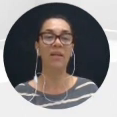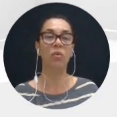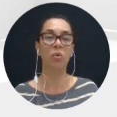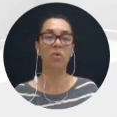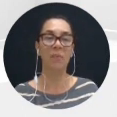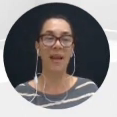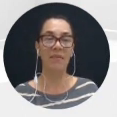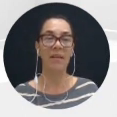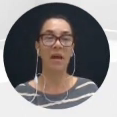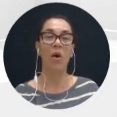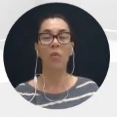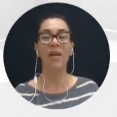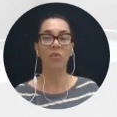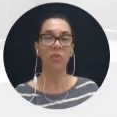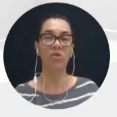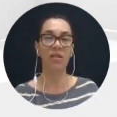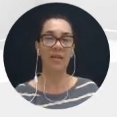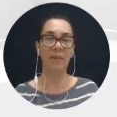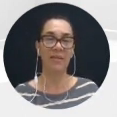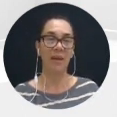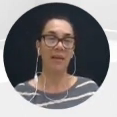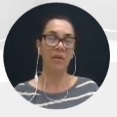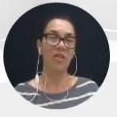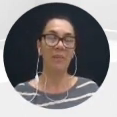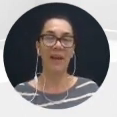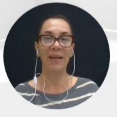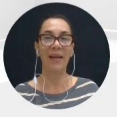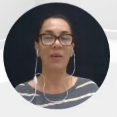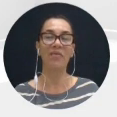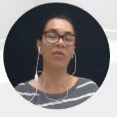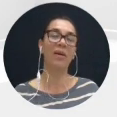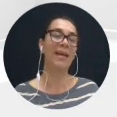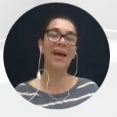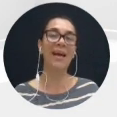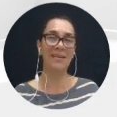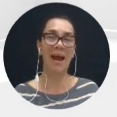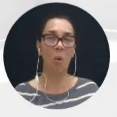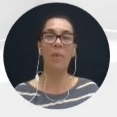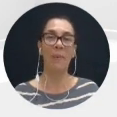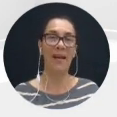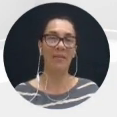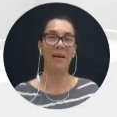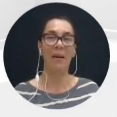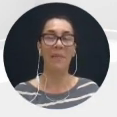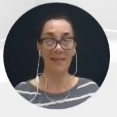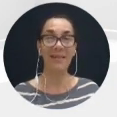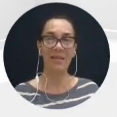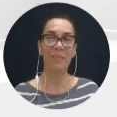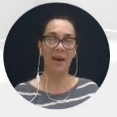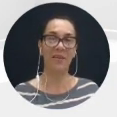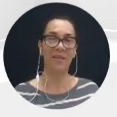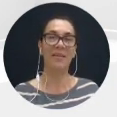que apresenta um grupo de palavras com o mesmo número de sílabas. Então, veja bem, aqui ele não irá analisar uma palavra,